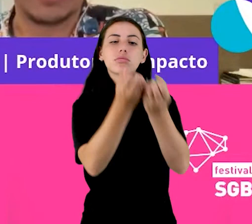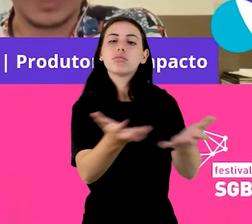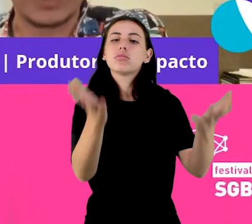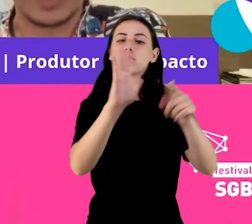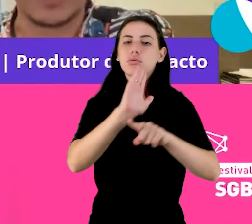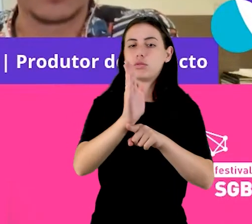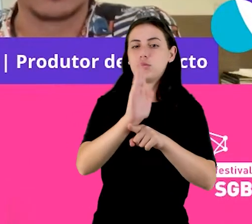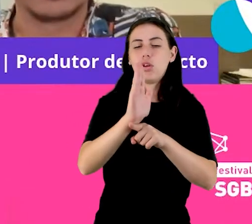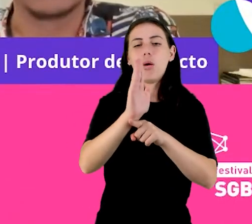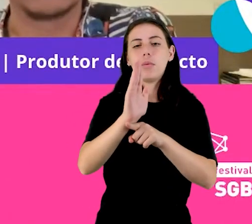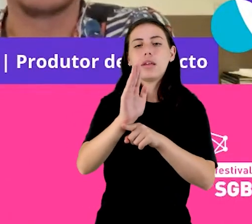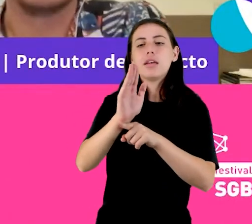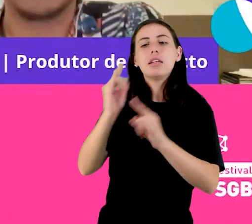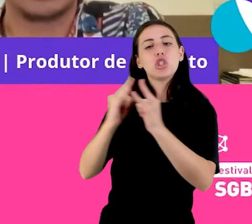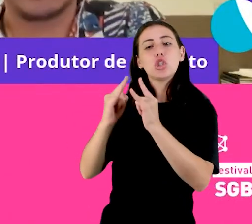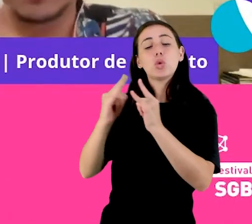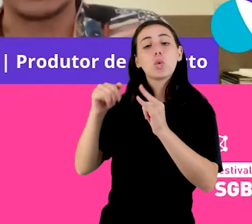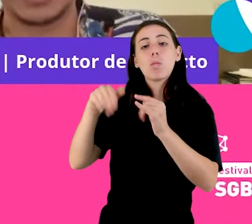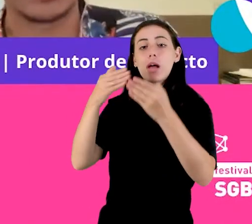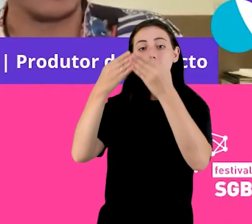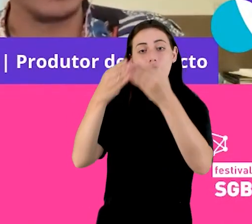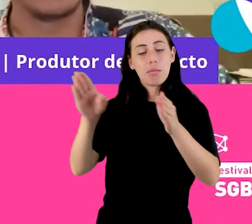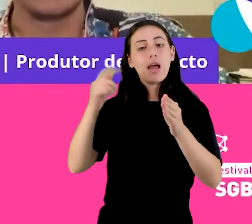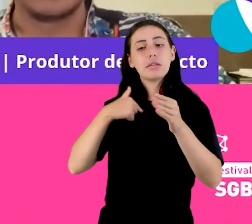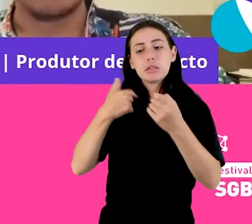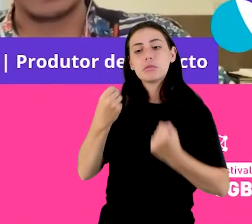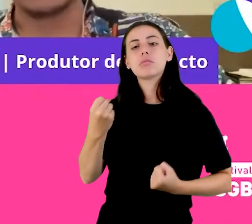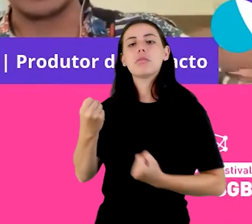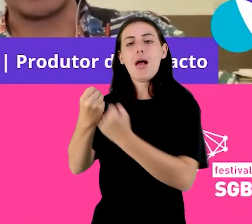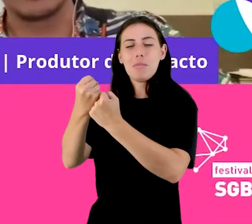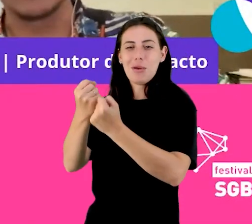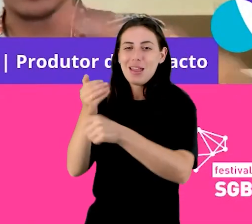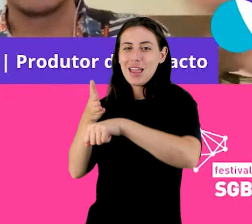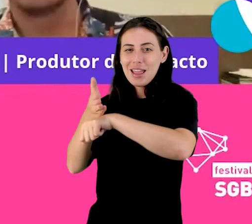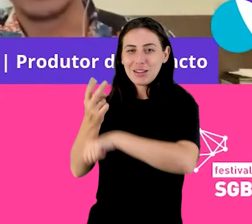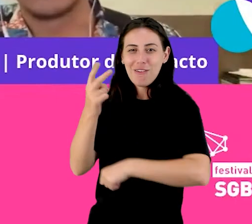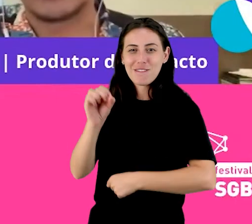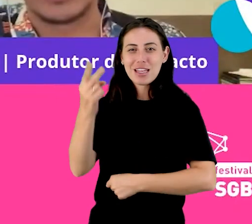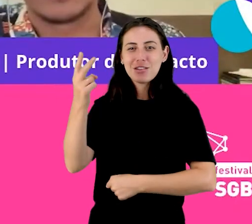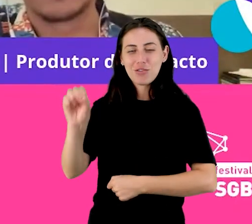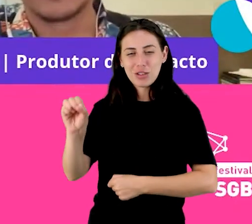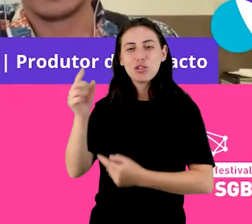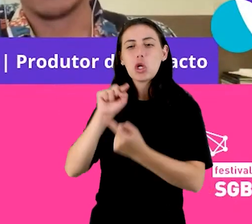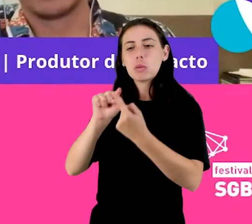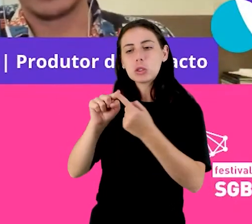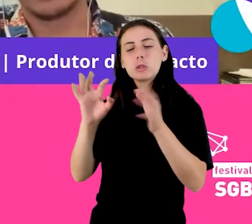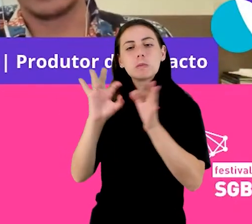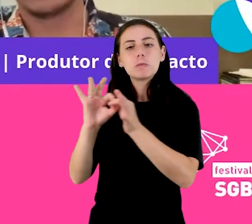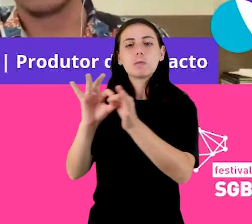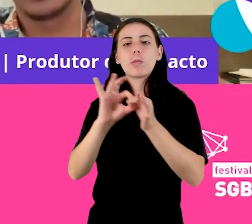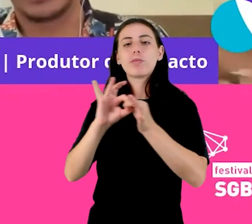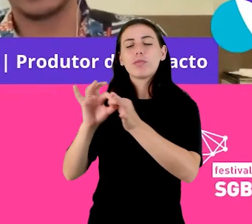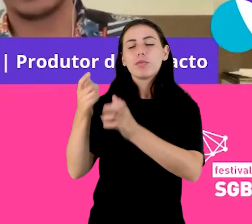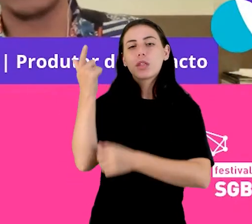do Laboratório Cisco, que é a produtora, né, com quem eu ainda trabalho em outros projetos também, mas agora eu estou integrando o Instituto Taturana,